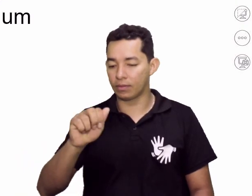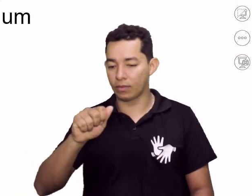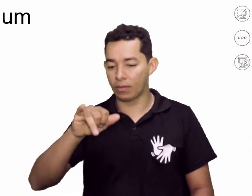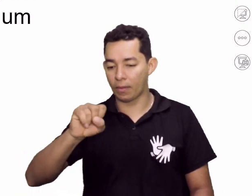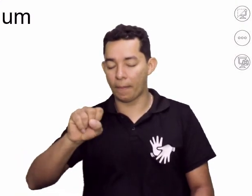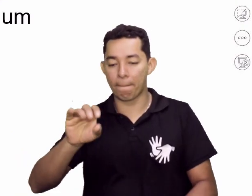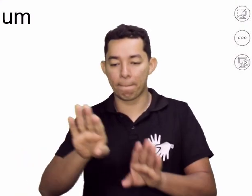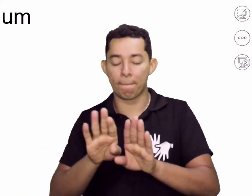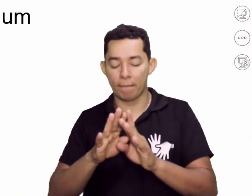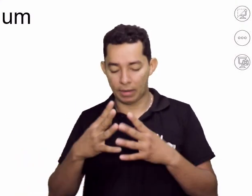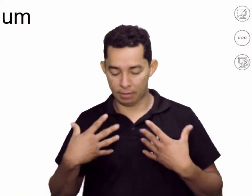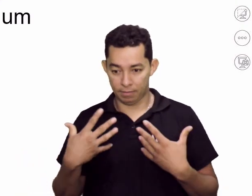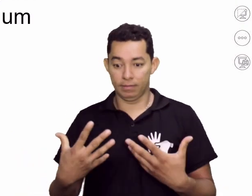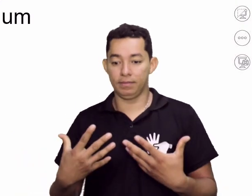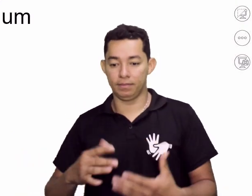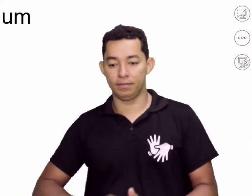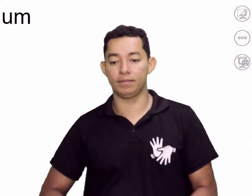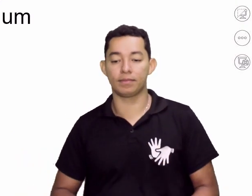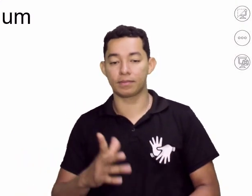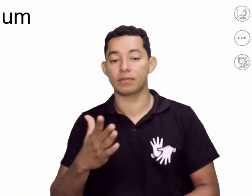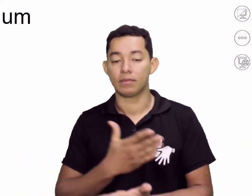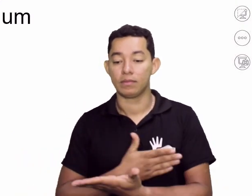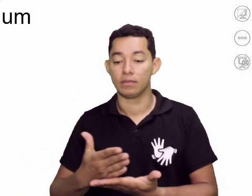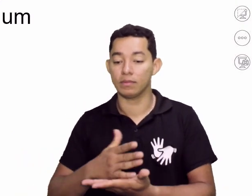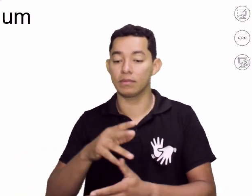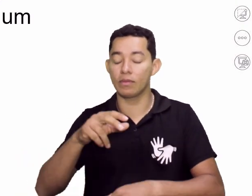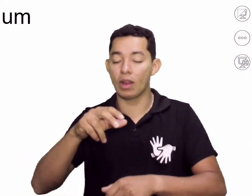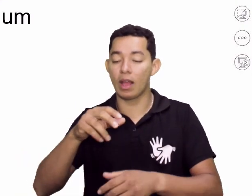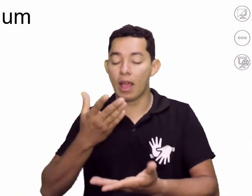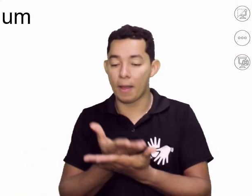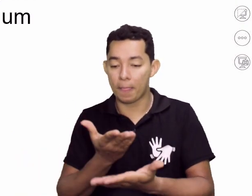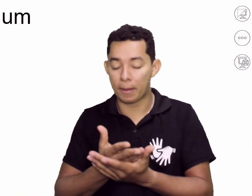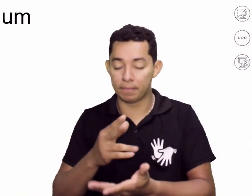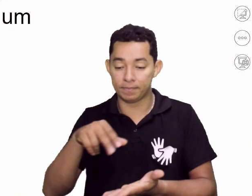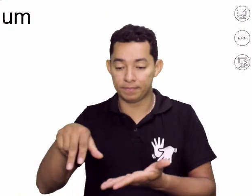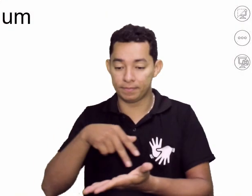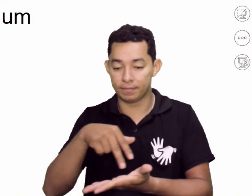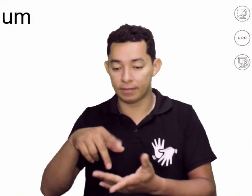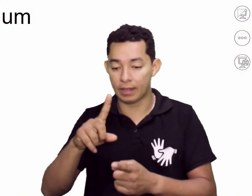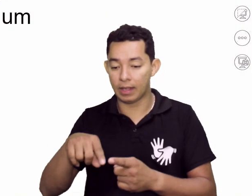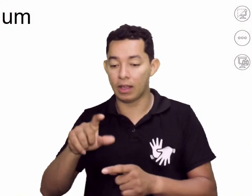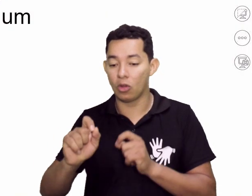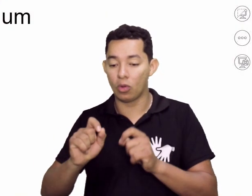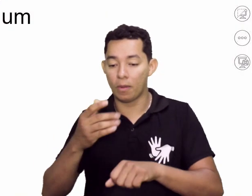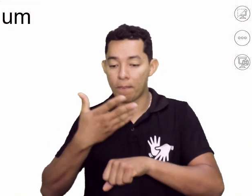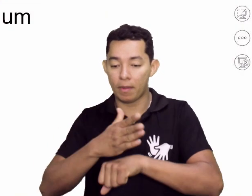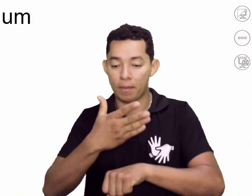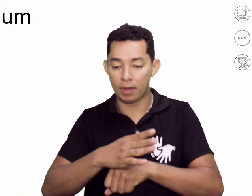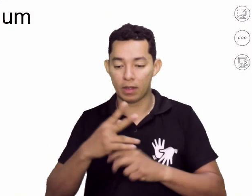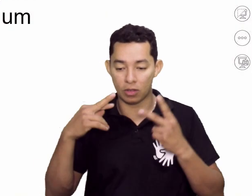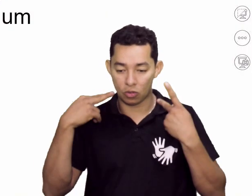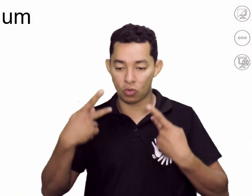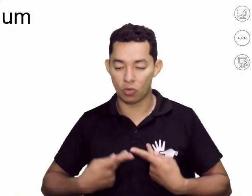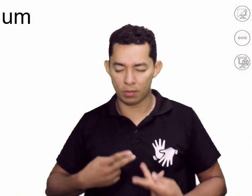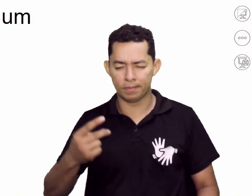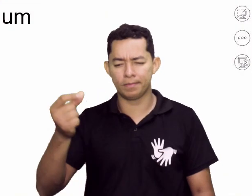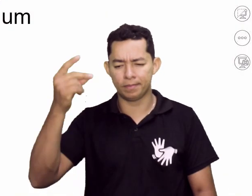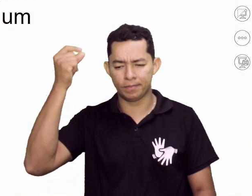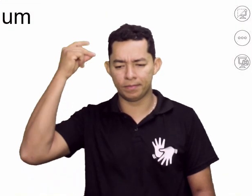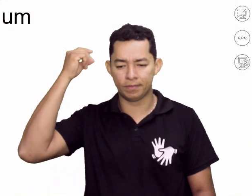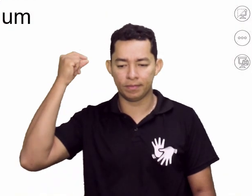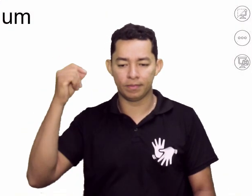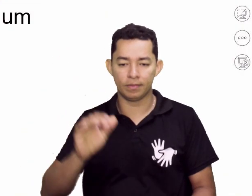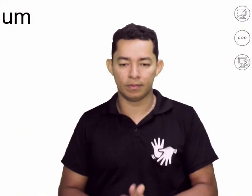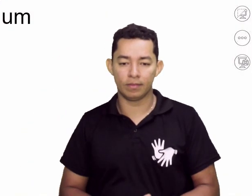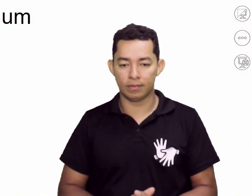expressão, né? No início da aula, a dança é apresentada como uma prática humana muito antiga,